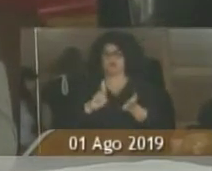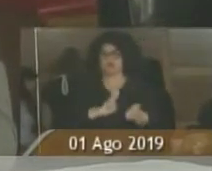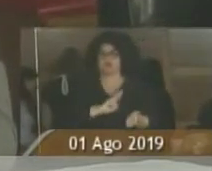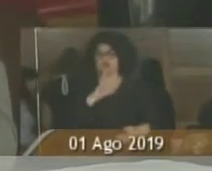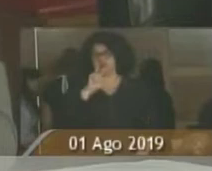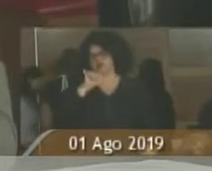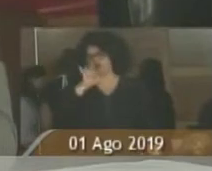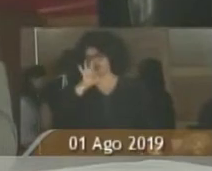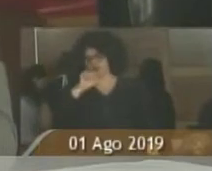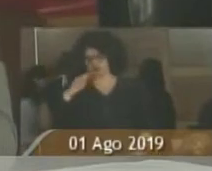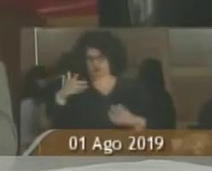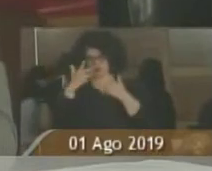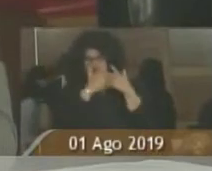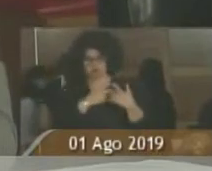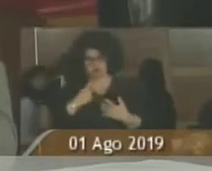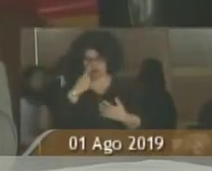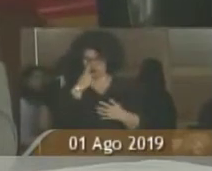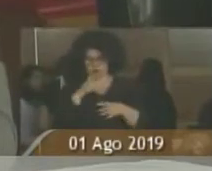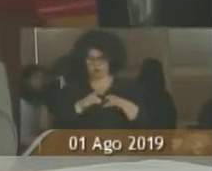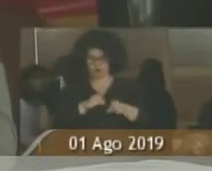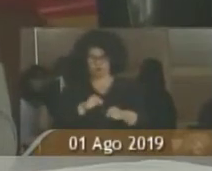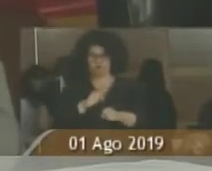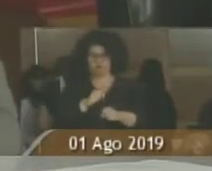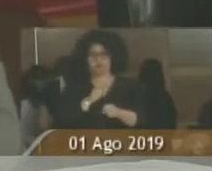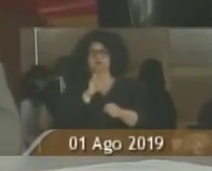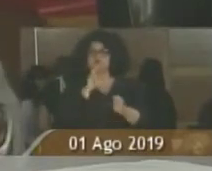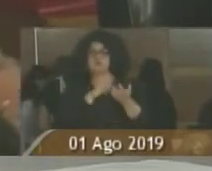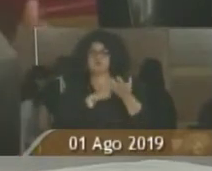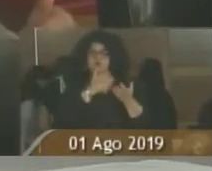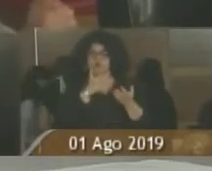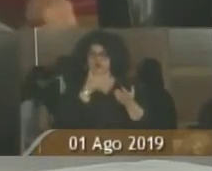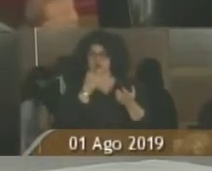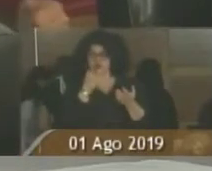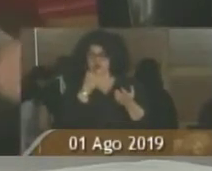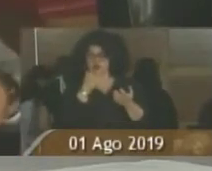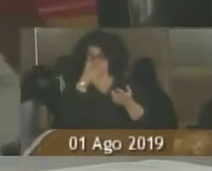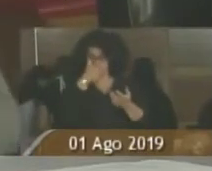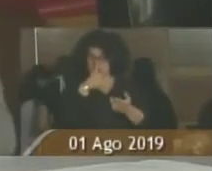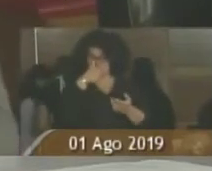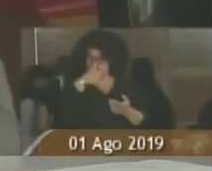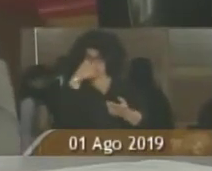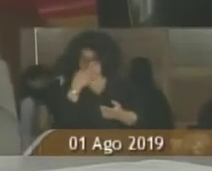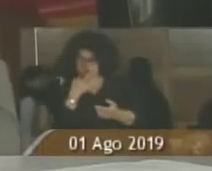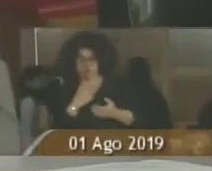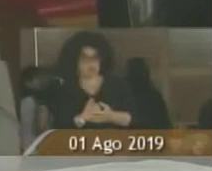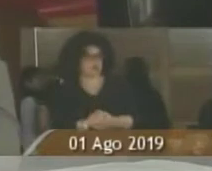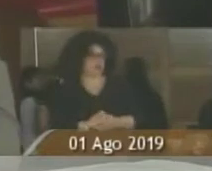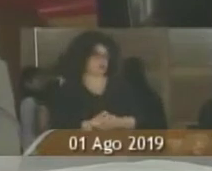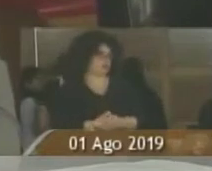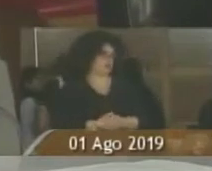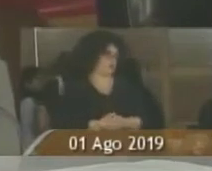Engenharia Ambiental, descrição e resposta ao requerimento número 213. Pode mandar para ele.